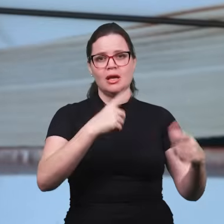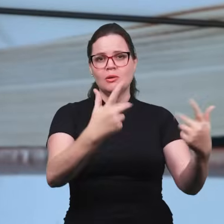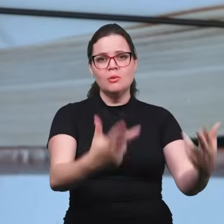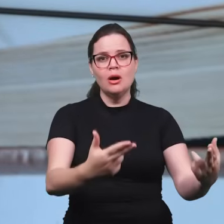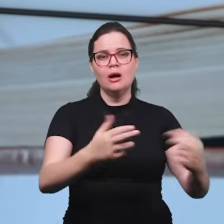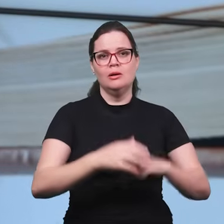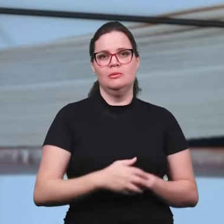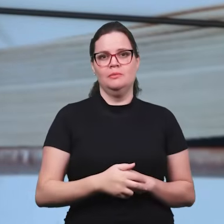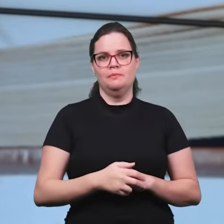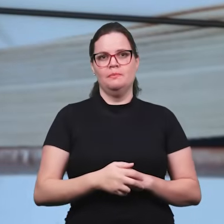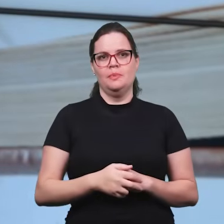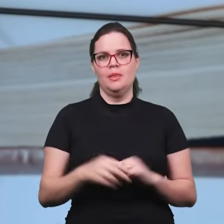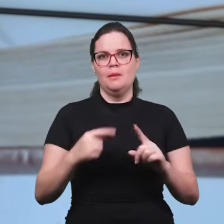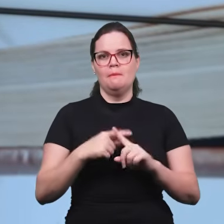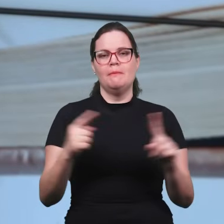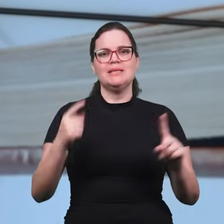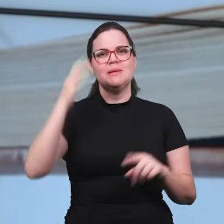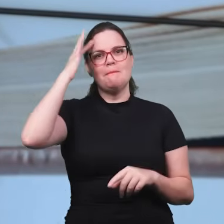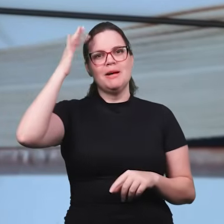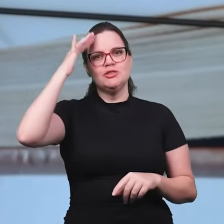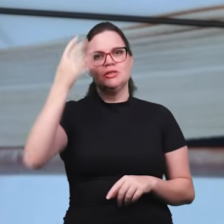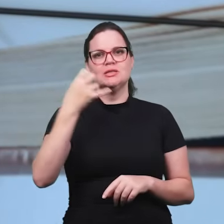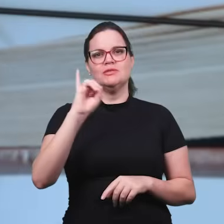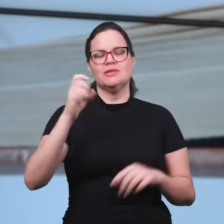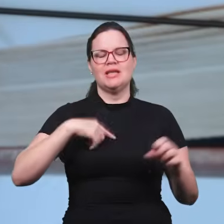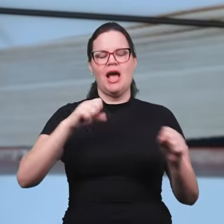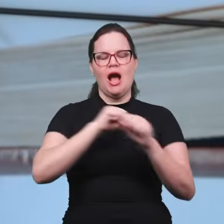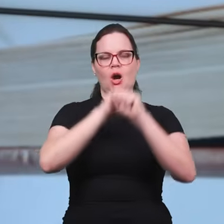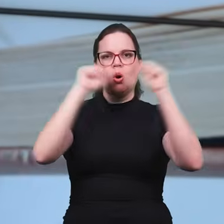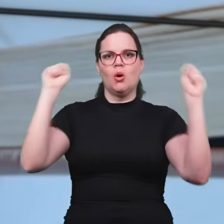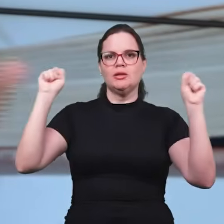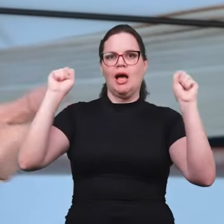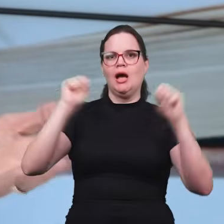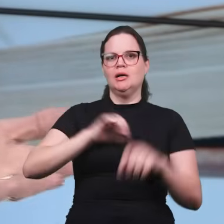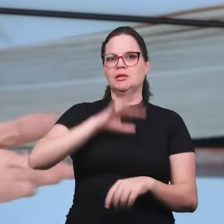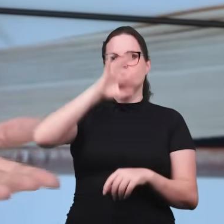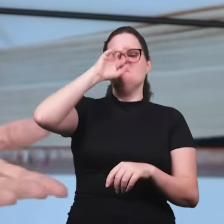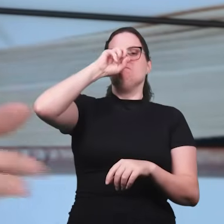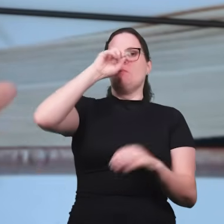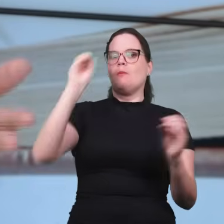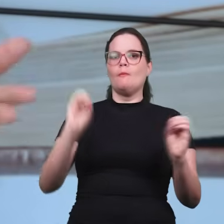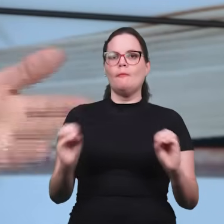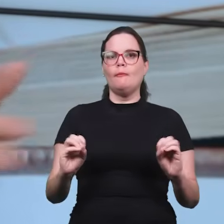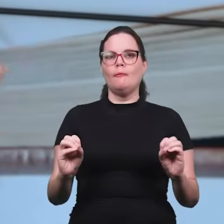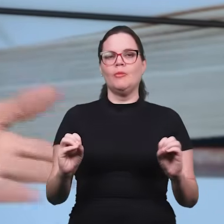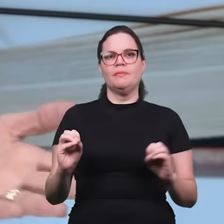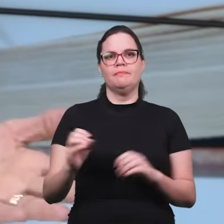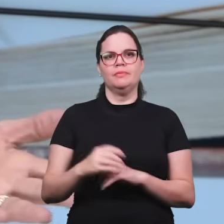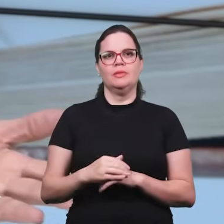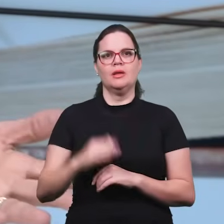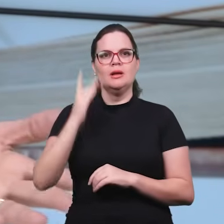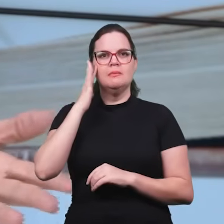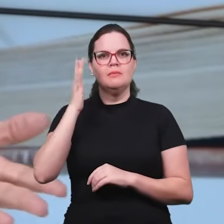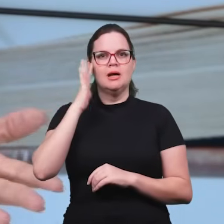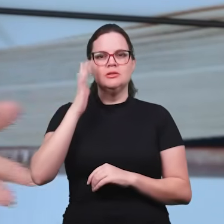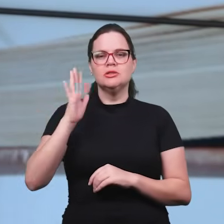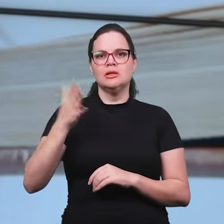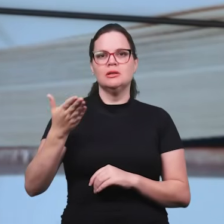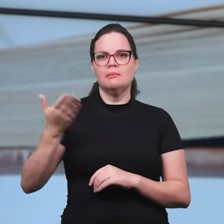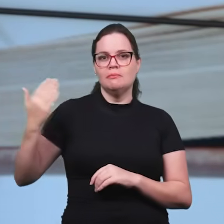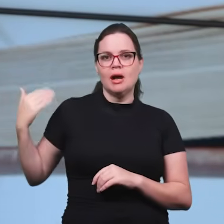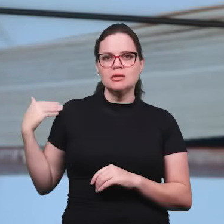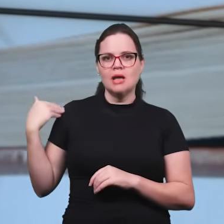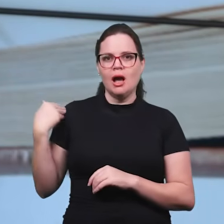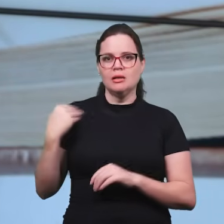se um dia você acorda e você não tem o ar, né? Nós lembramos de anos atrás, 5 anos atrás, que nós